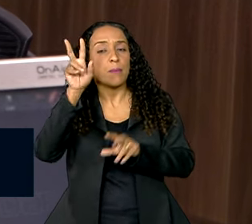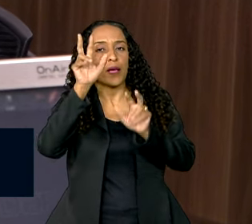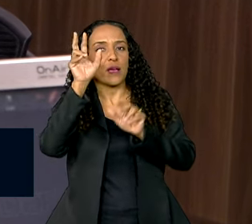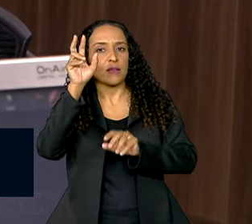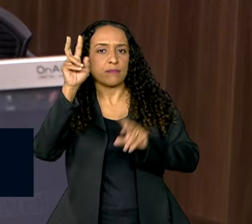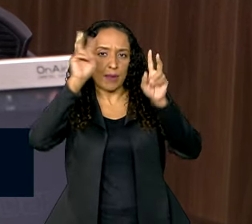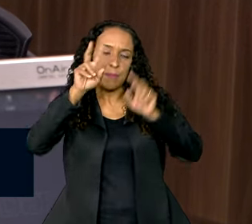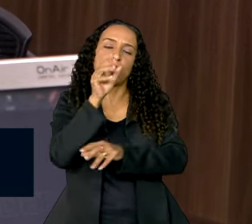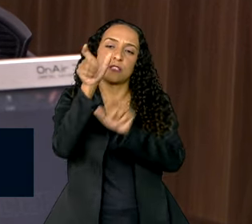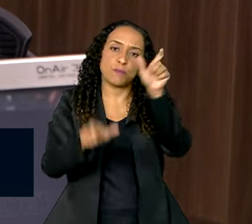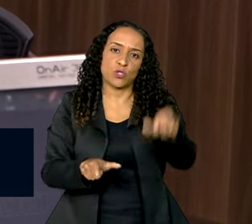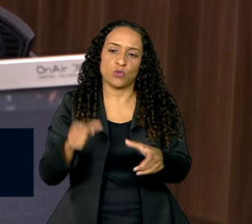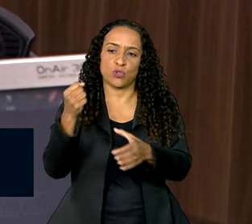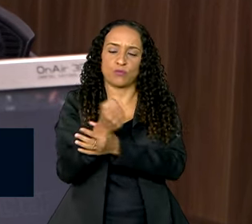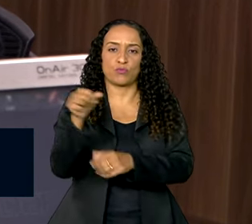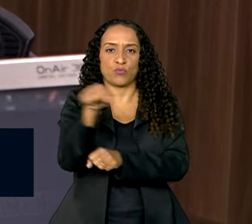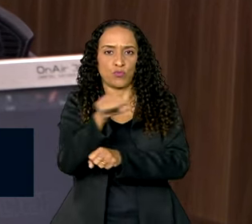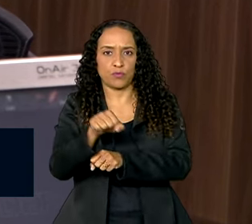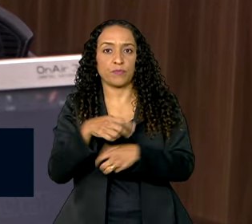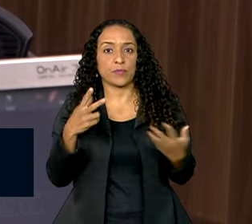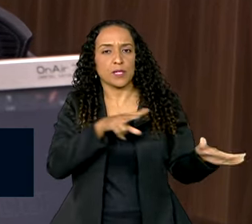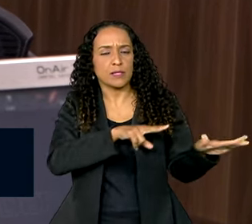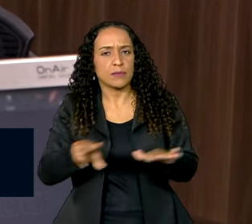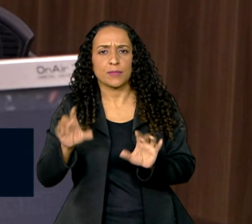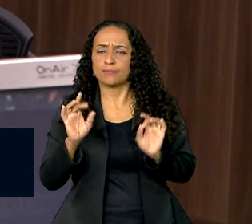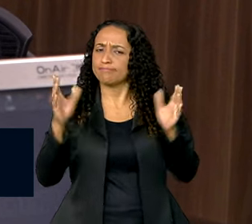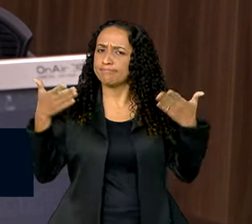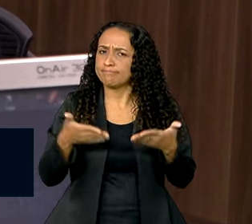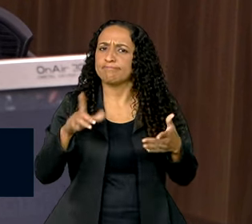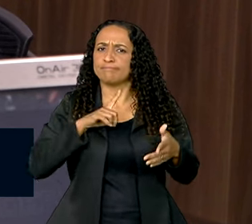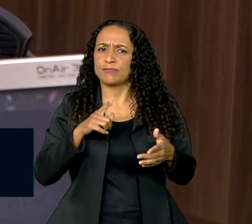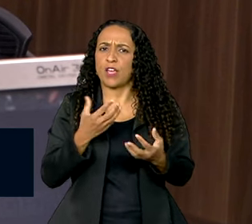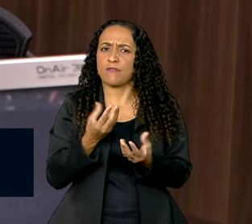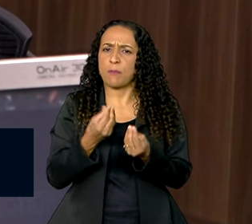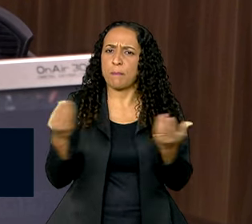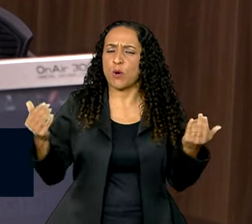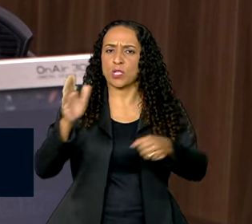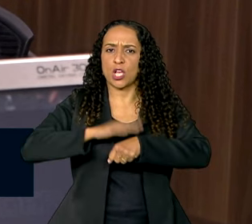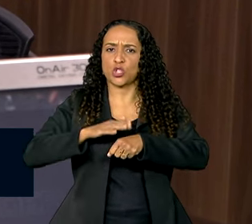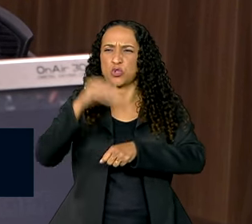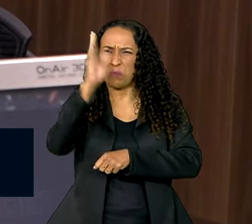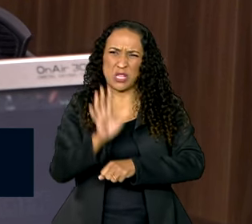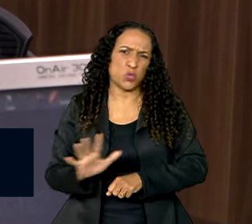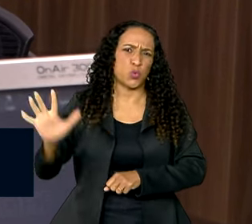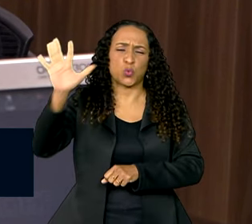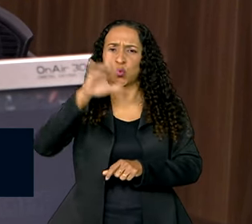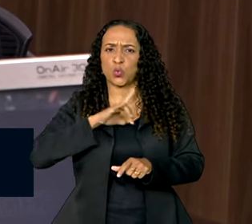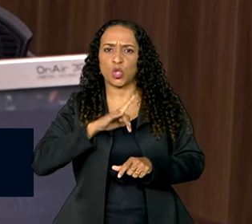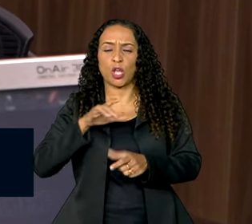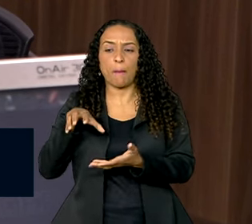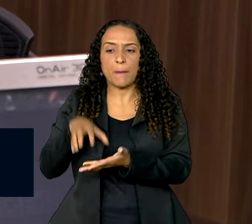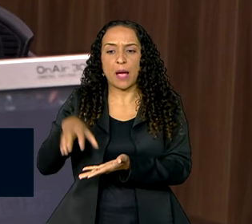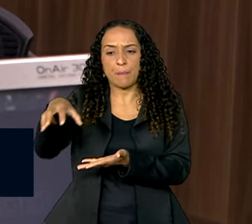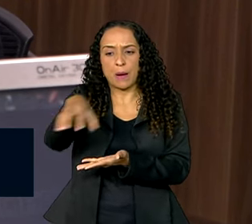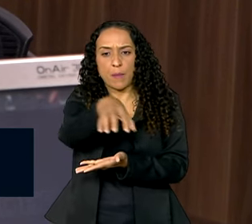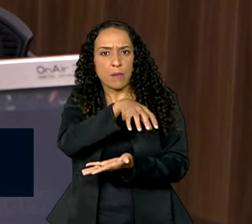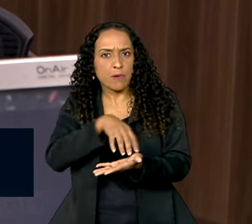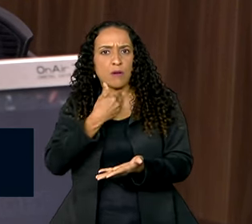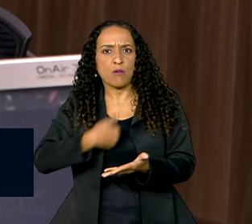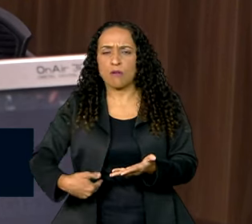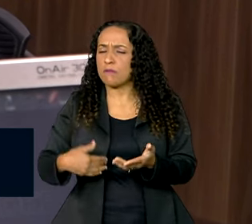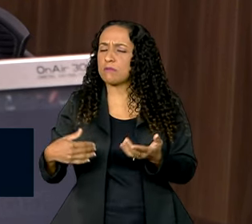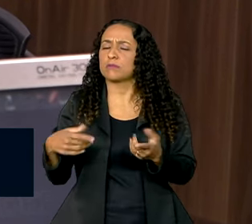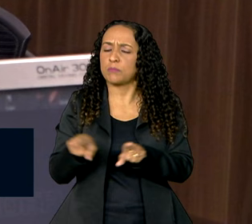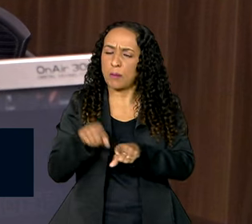E nesse ponto a semana foi excepcional, tivemos muitas ações em todo o Brasil, todos os órgãos participaram, fizemos